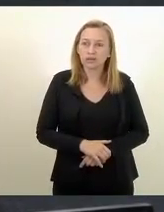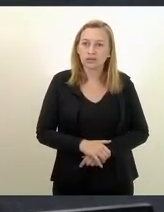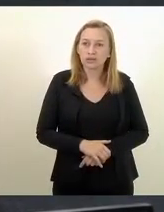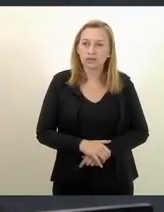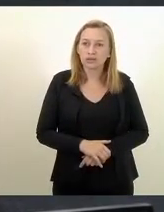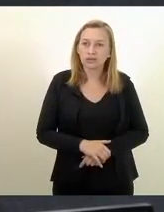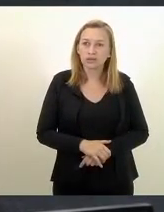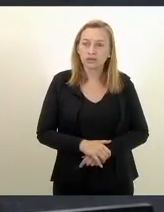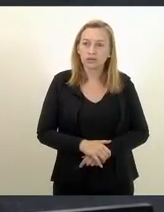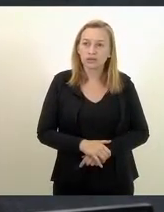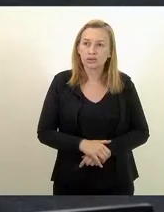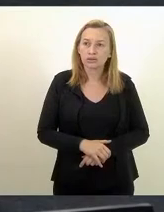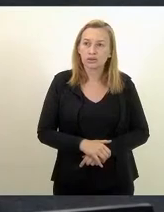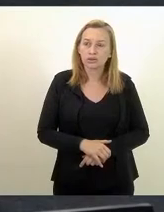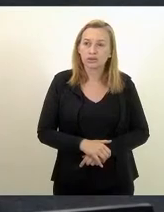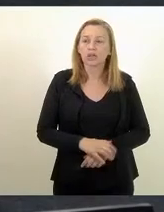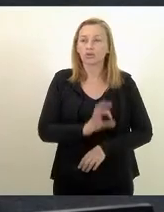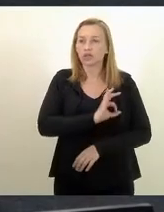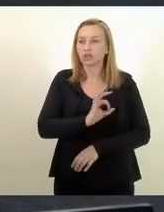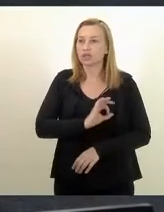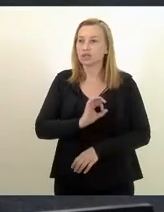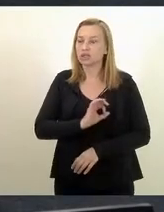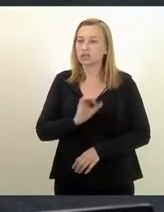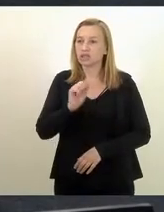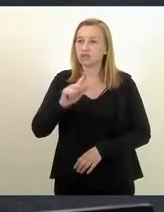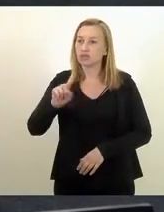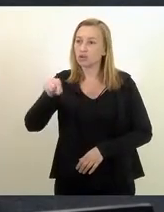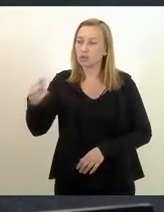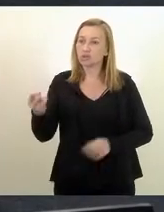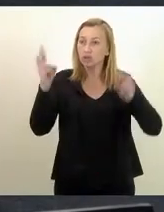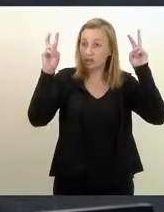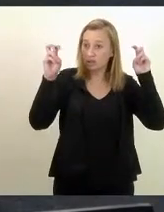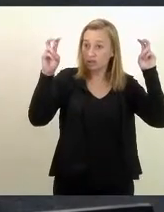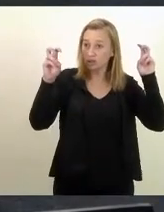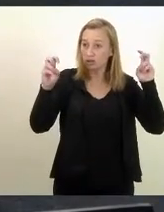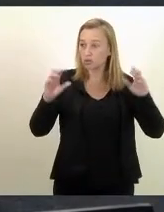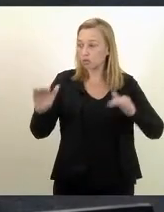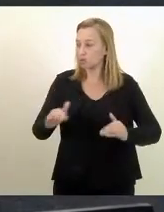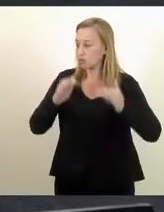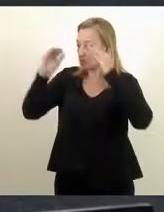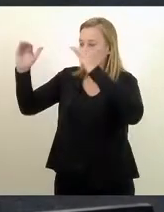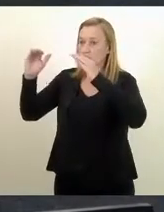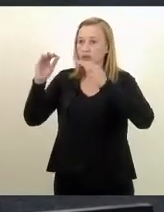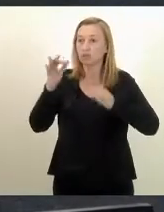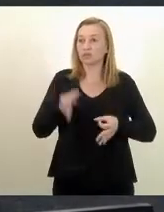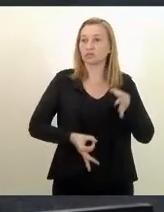polícia civil entre outras coisas e o supremo tribunal federal